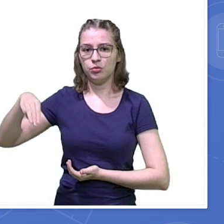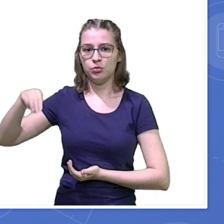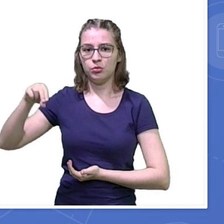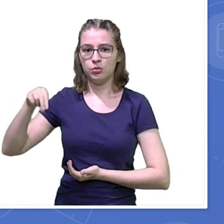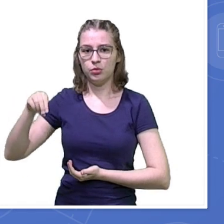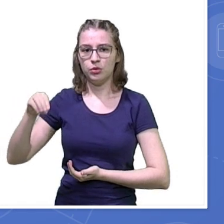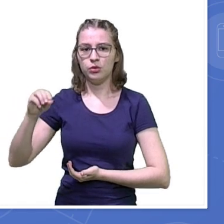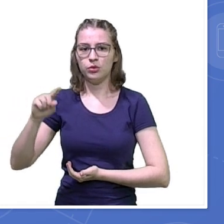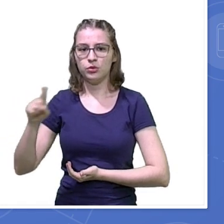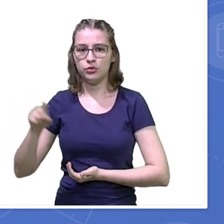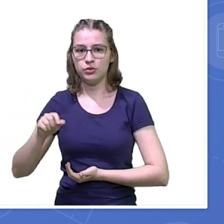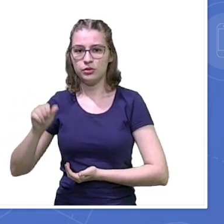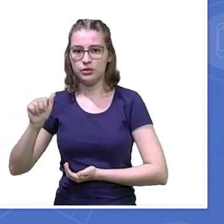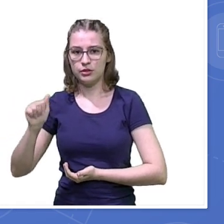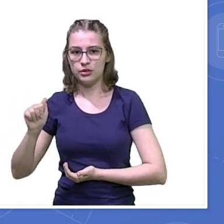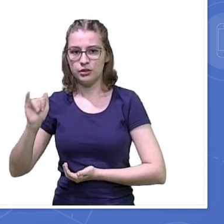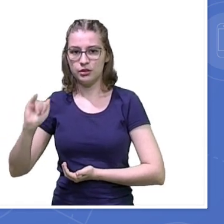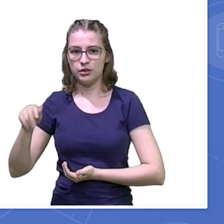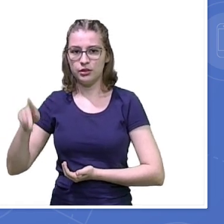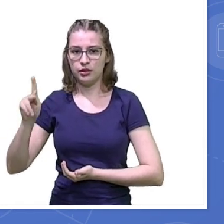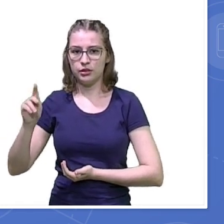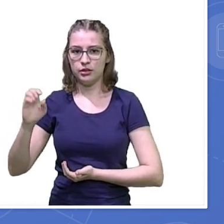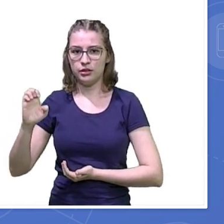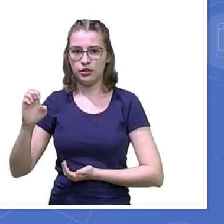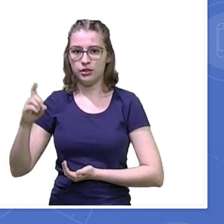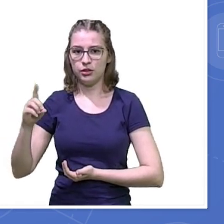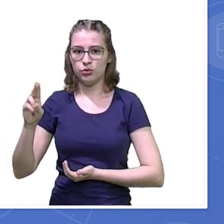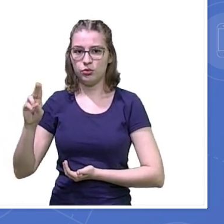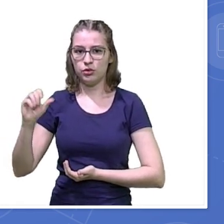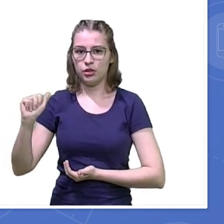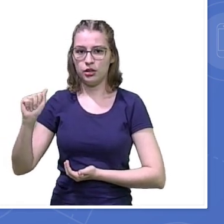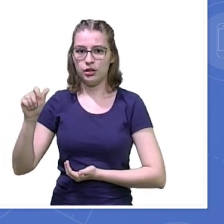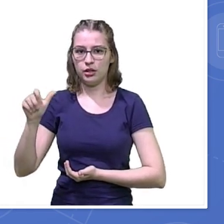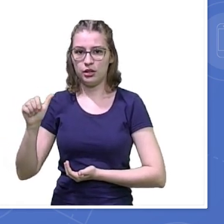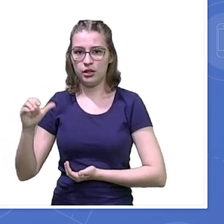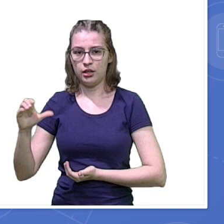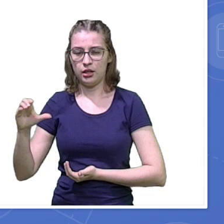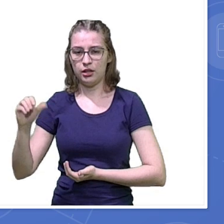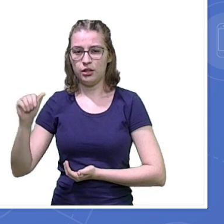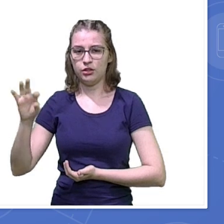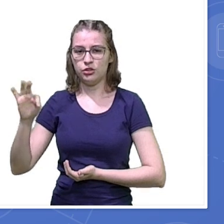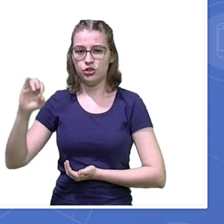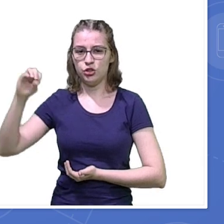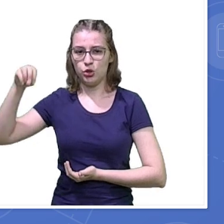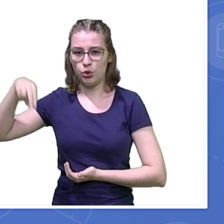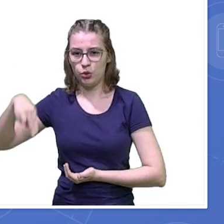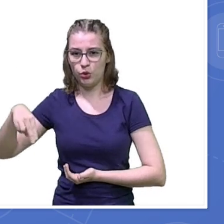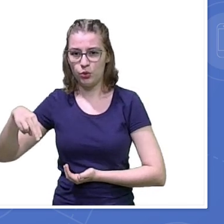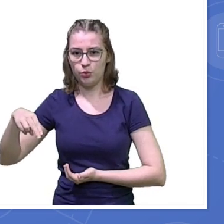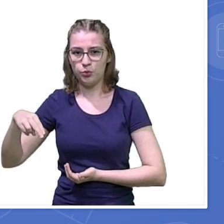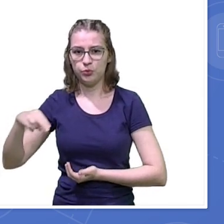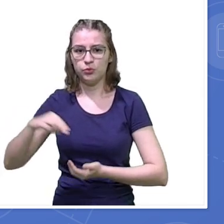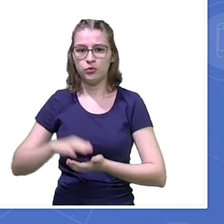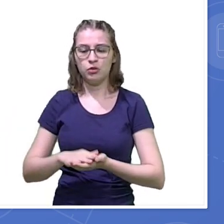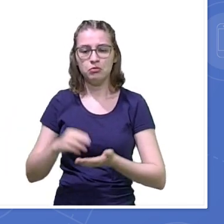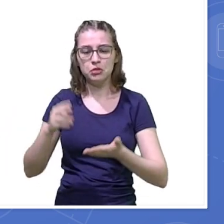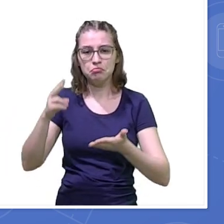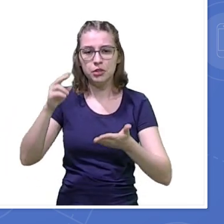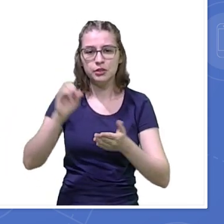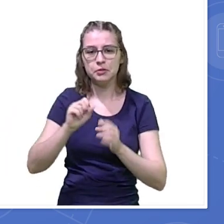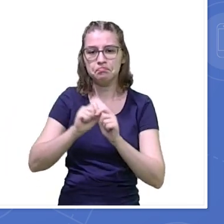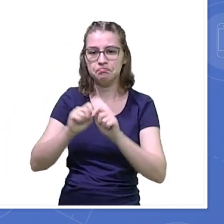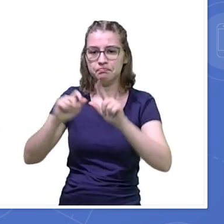movimento, né, onde a gente consegue entender mais ou menos as características dessa construção, né? Houve todo